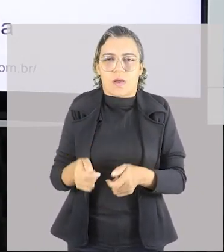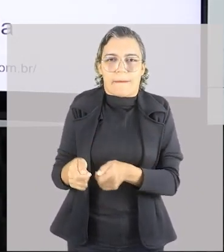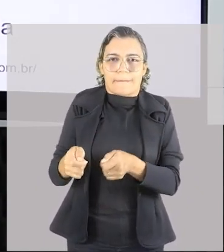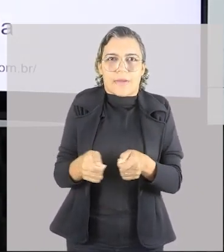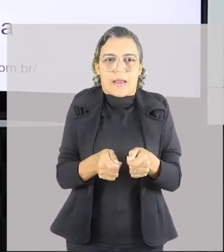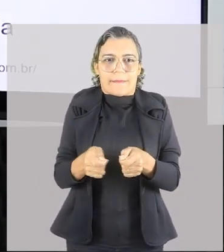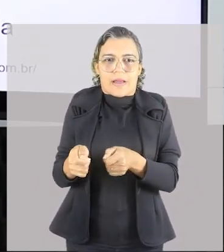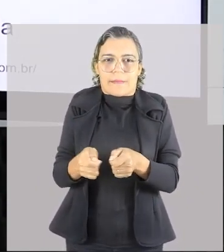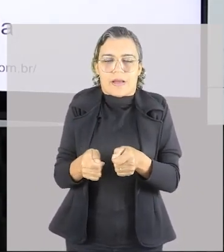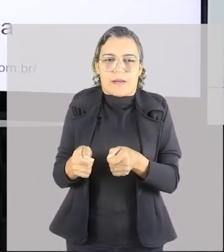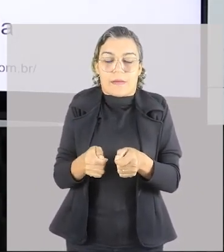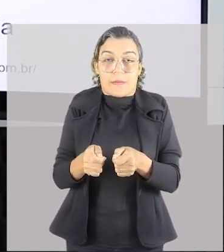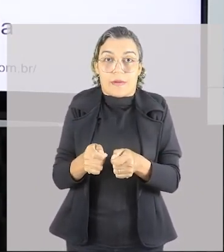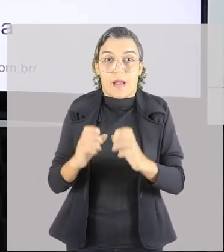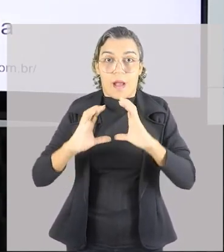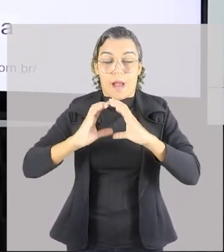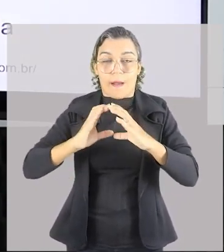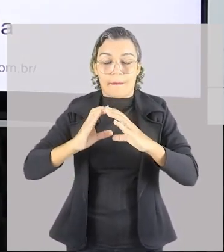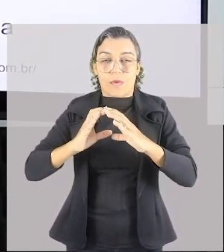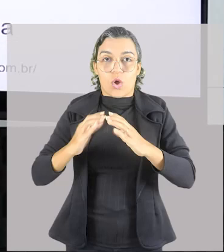a bola chegue